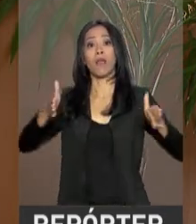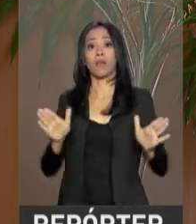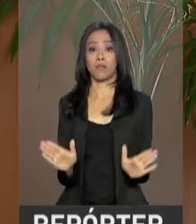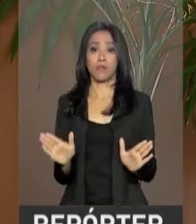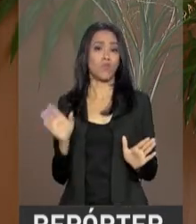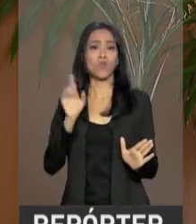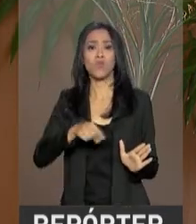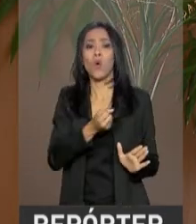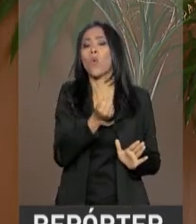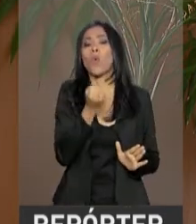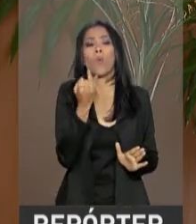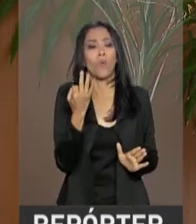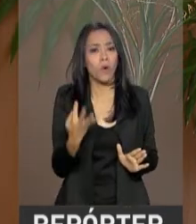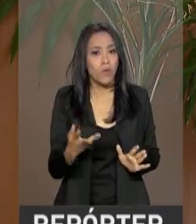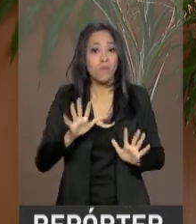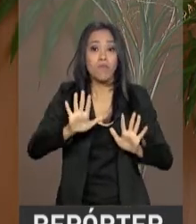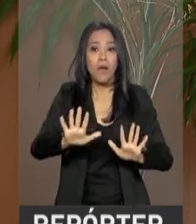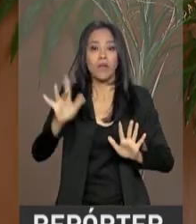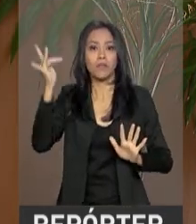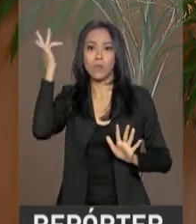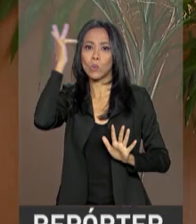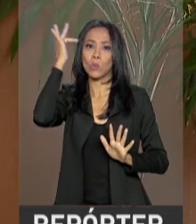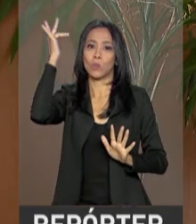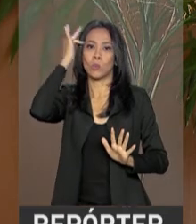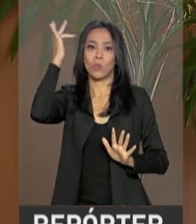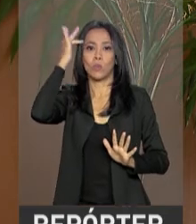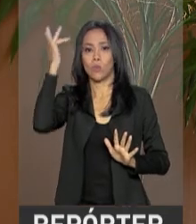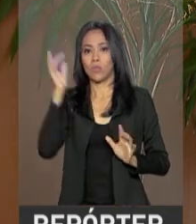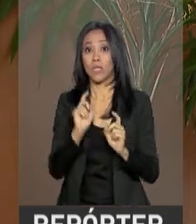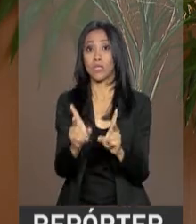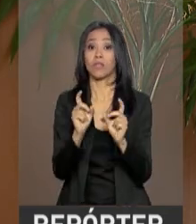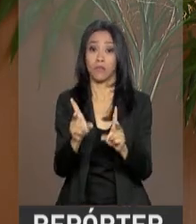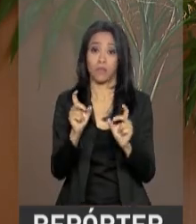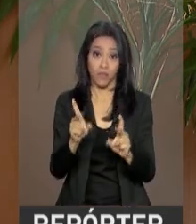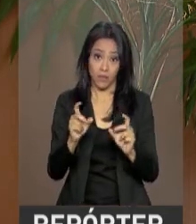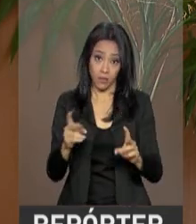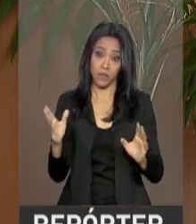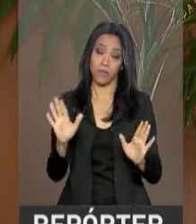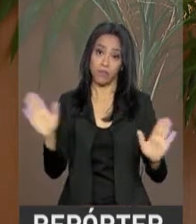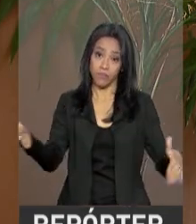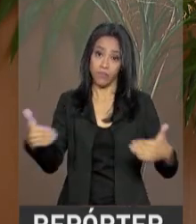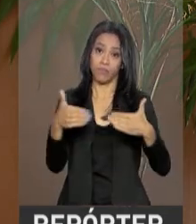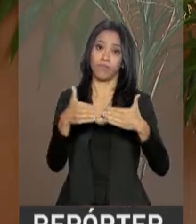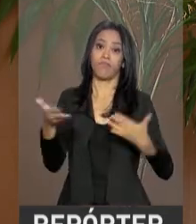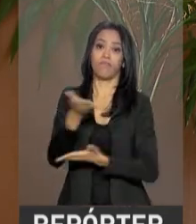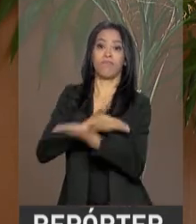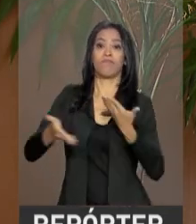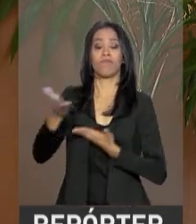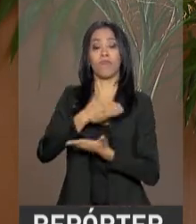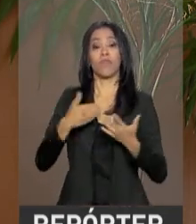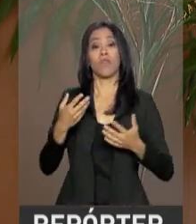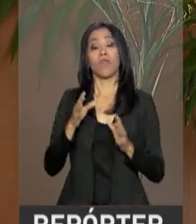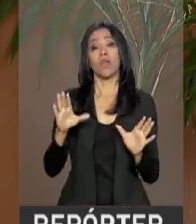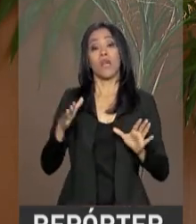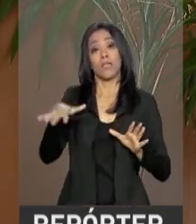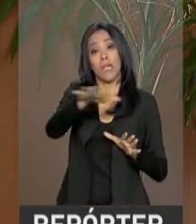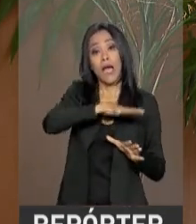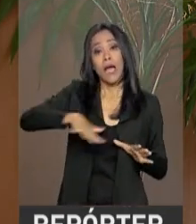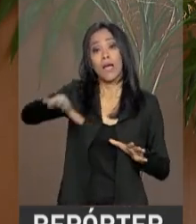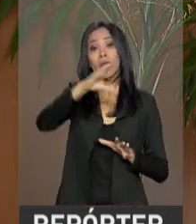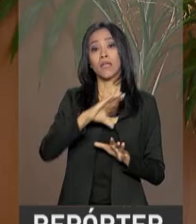quantitativa mas qualitativa do comércio bilateral o comércio teve uma expansão significativa